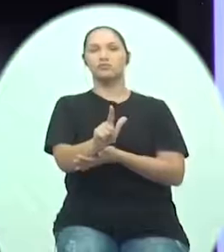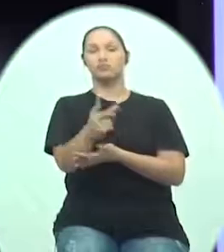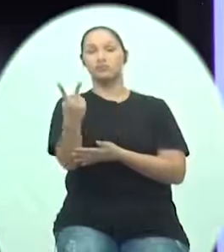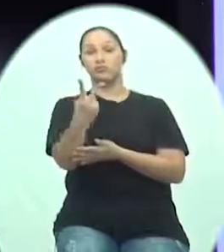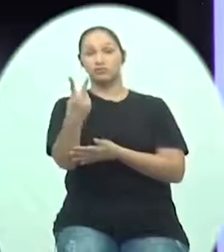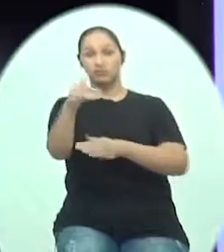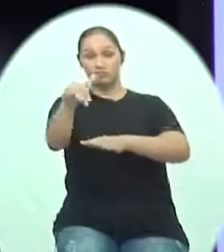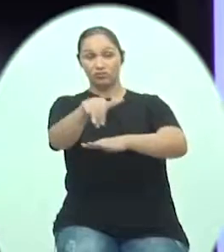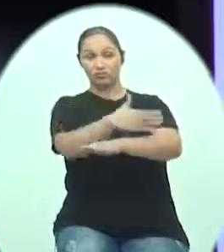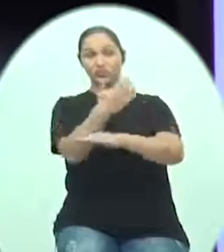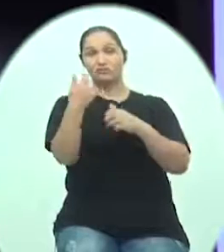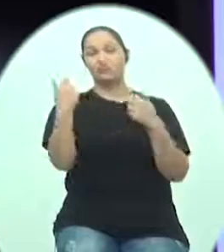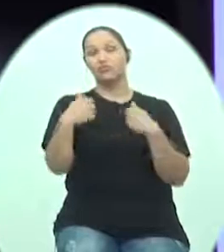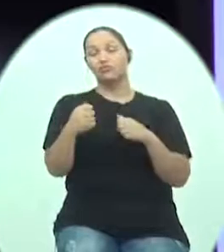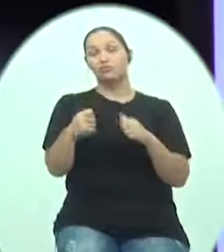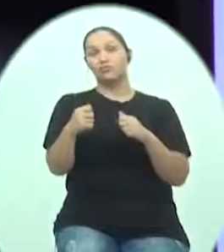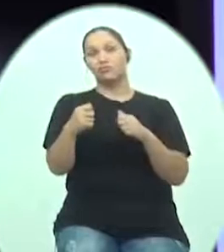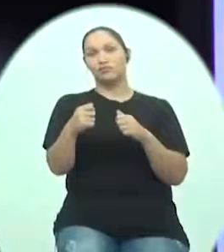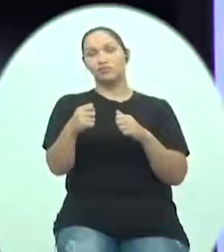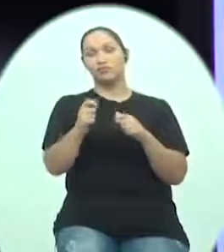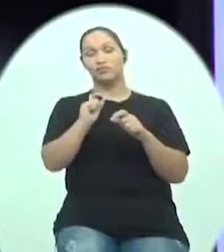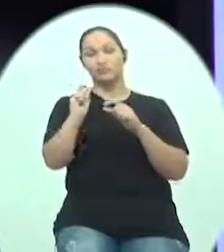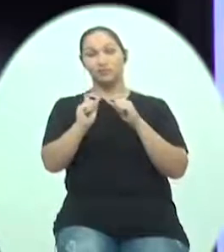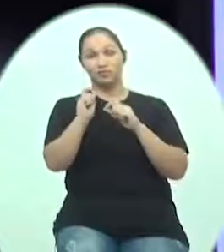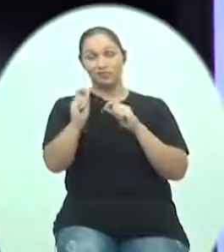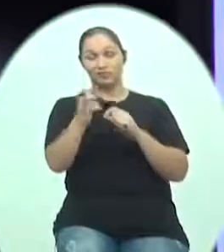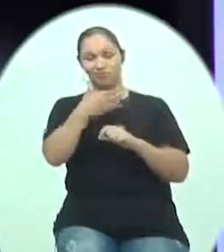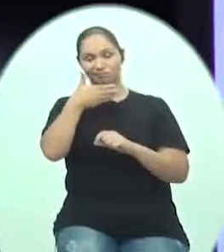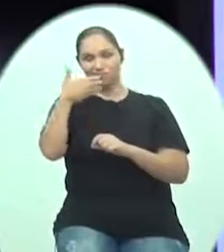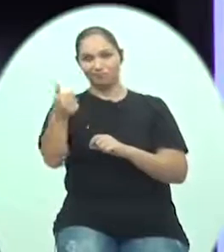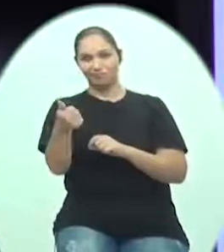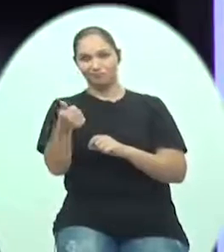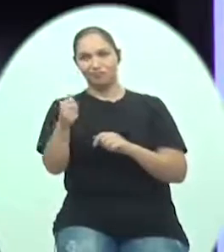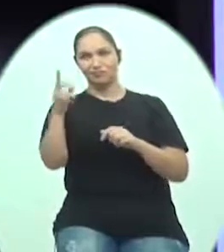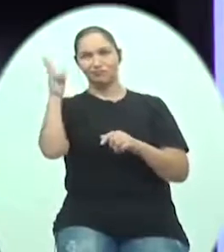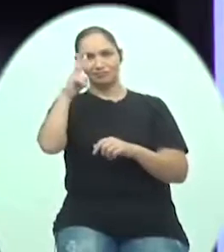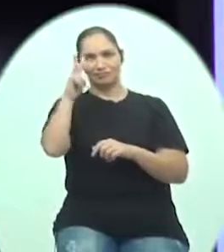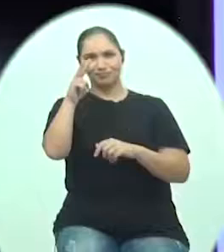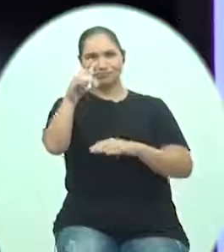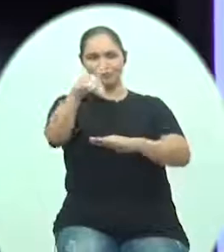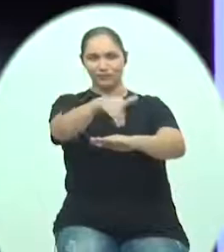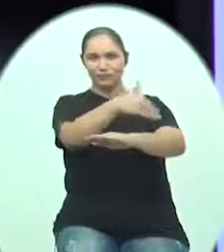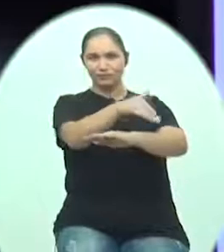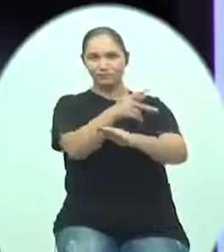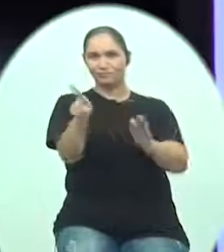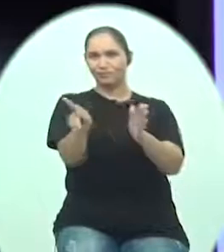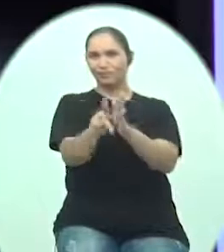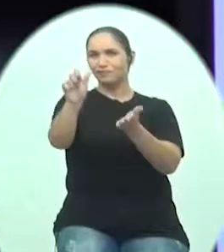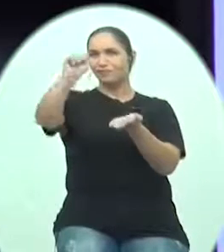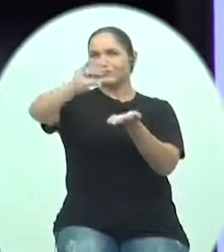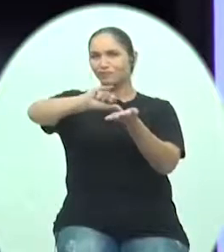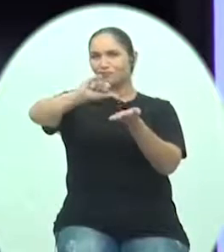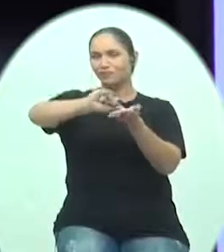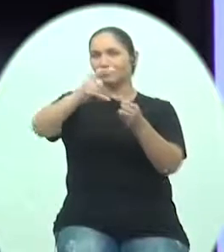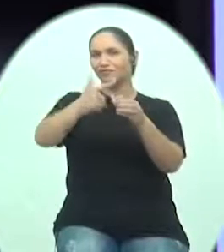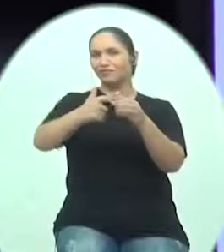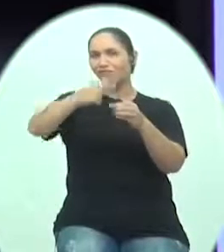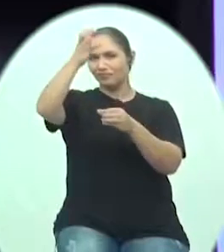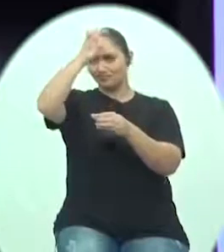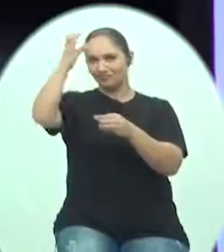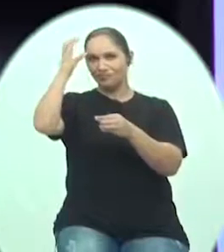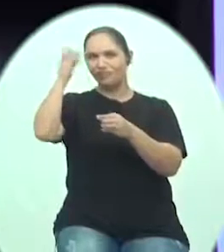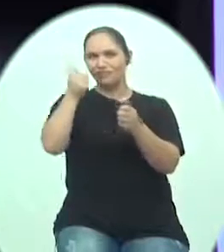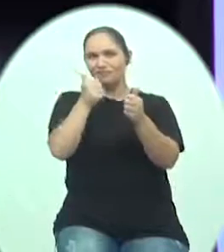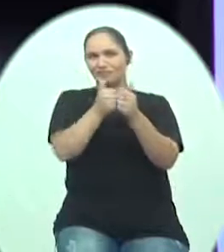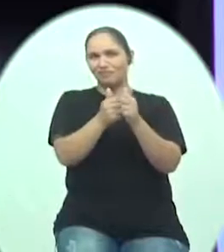Pedro Paul baldoncini também né ali nessa área o coração da cidade a gente sabe dá Fundos pros shoppings eh o